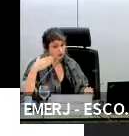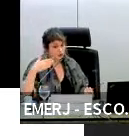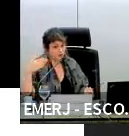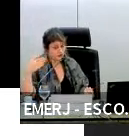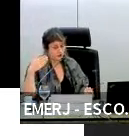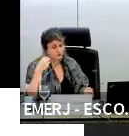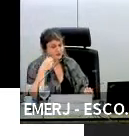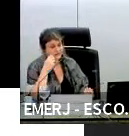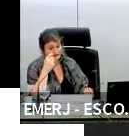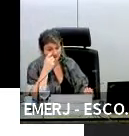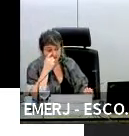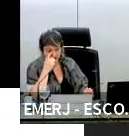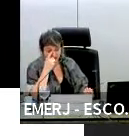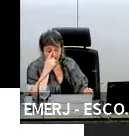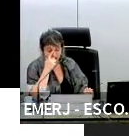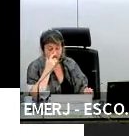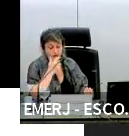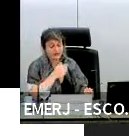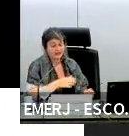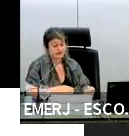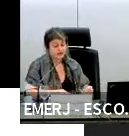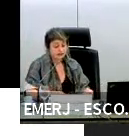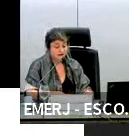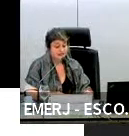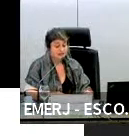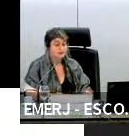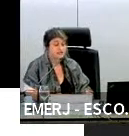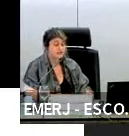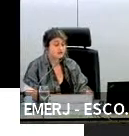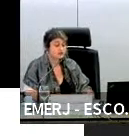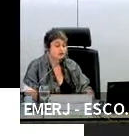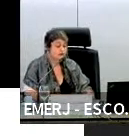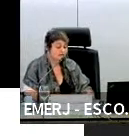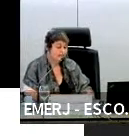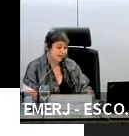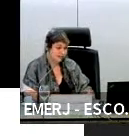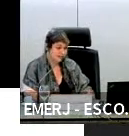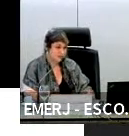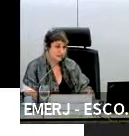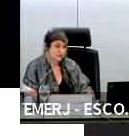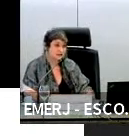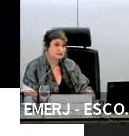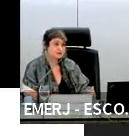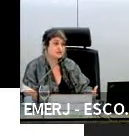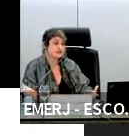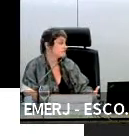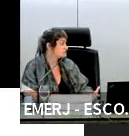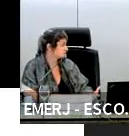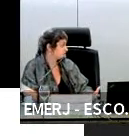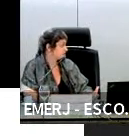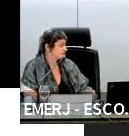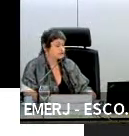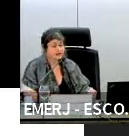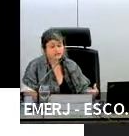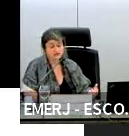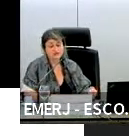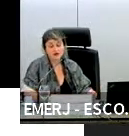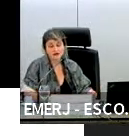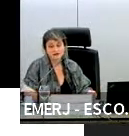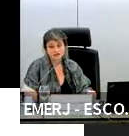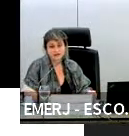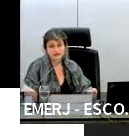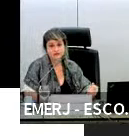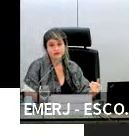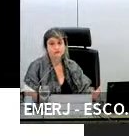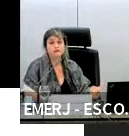aos poucos ao longo da entrevista, né? E a autodescoberta pareceu um processo muito solitário. 70% dos entrevistados, eles